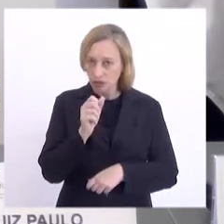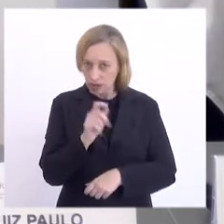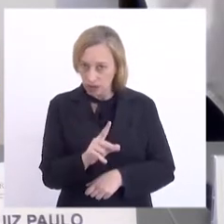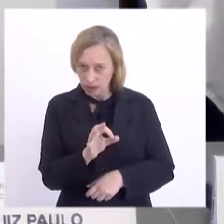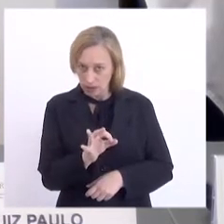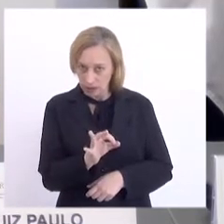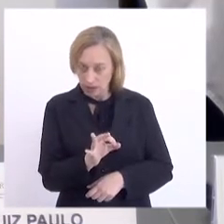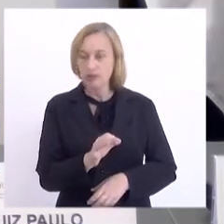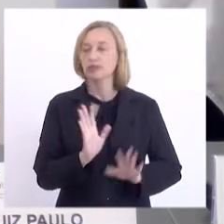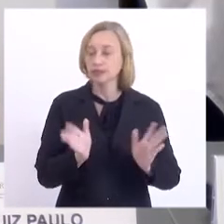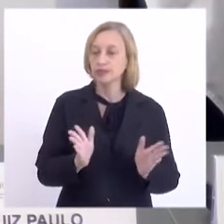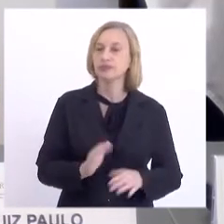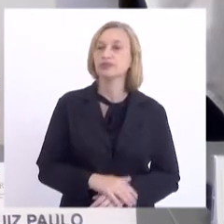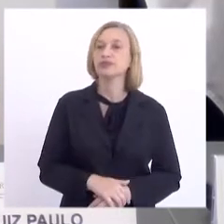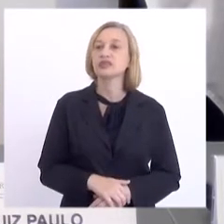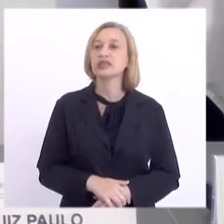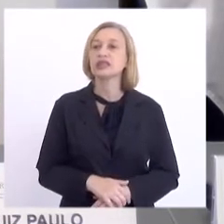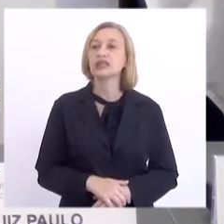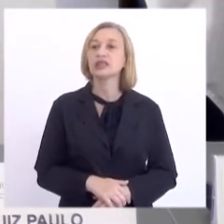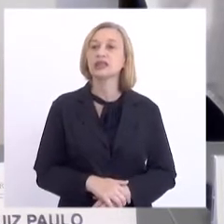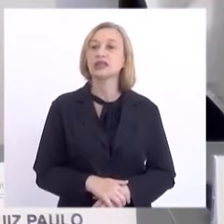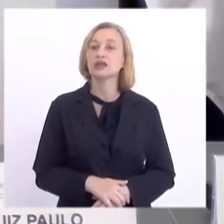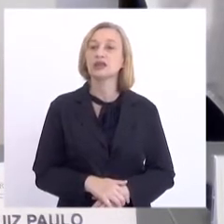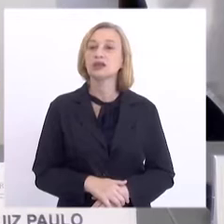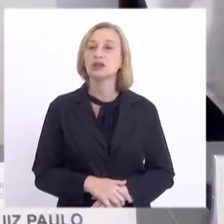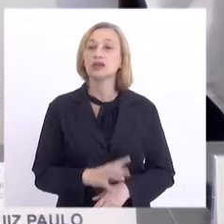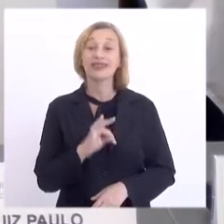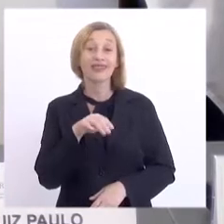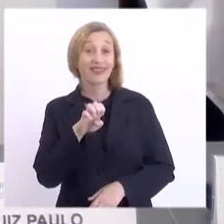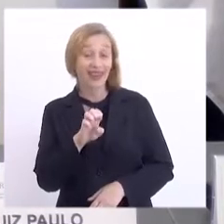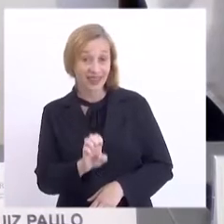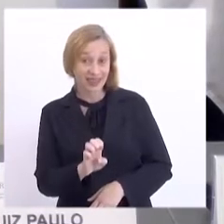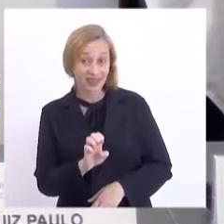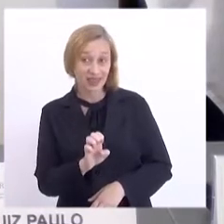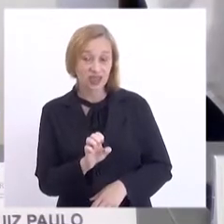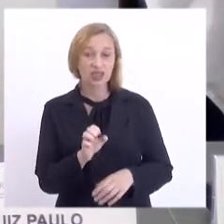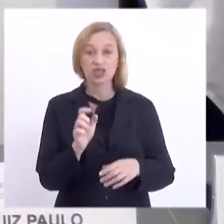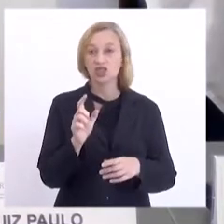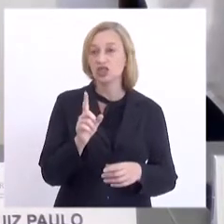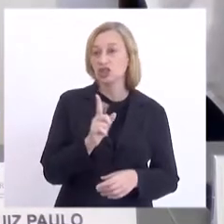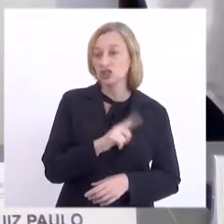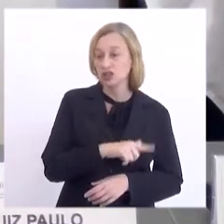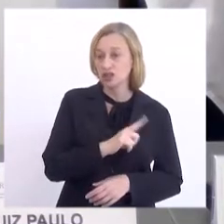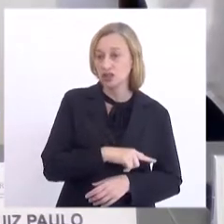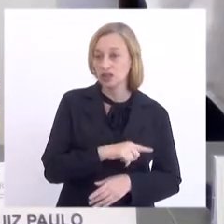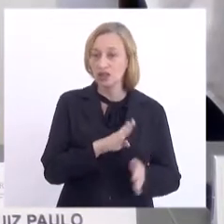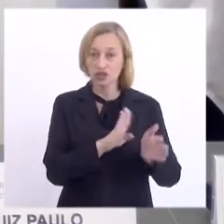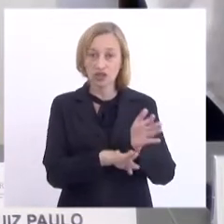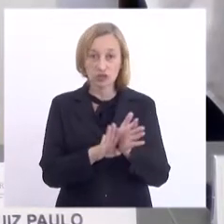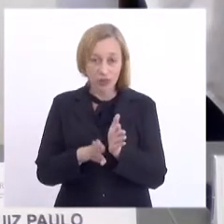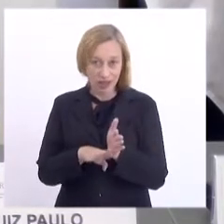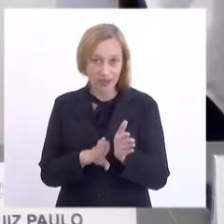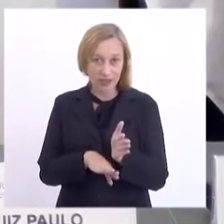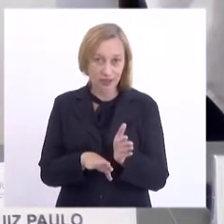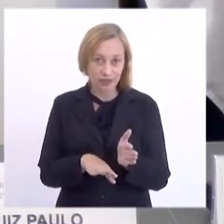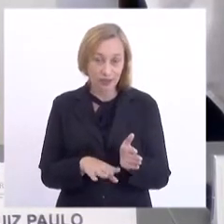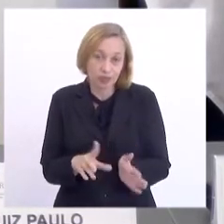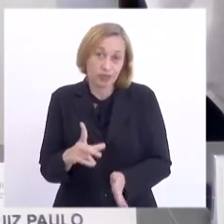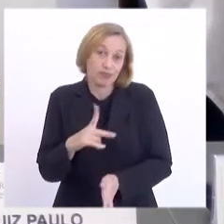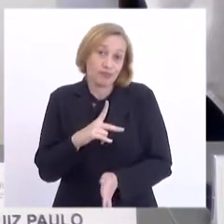é e em tese gerenciamento é despesa de custeio porque a